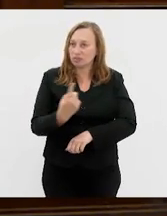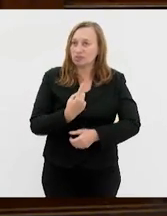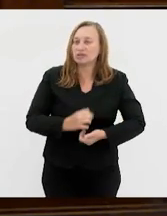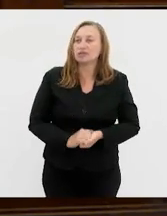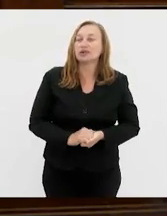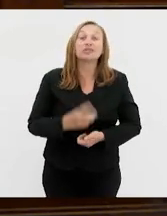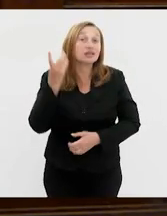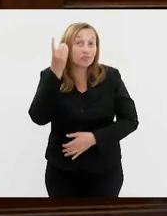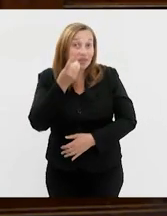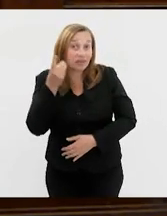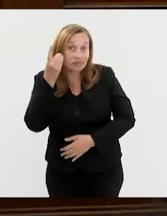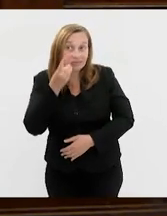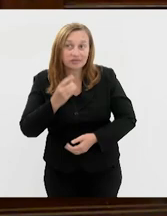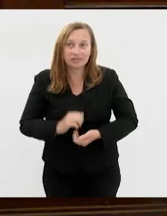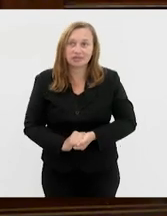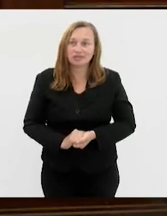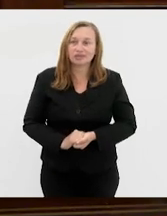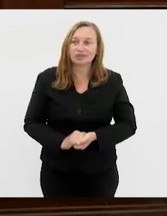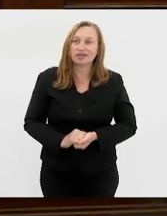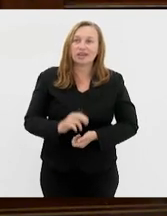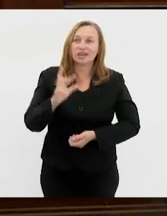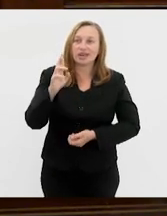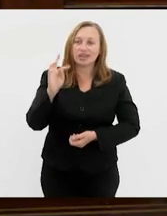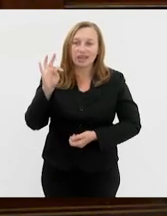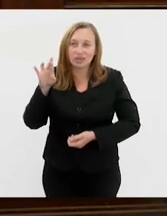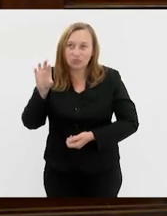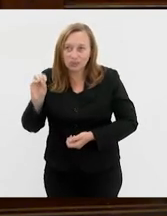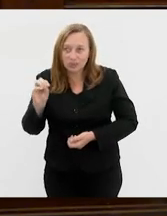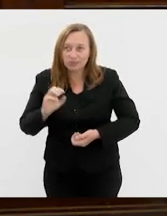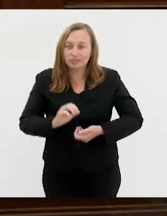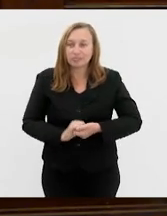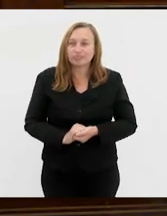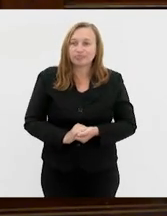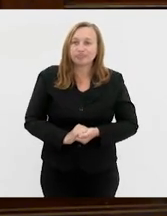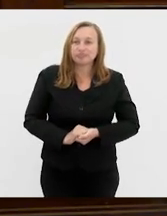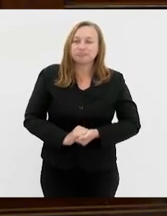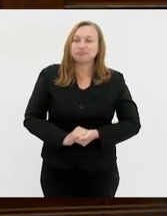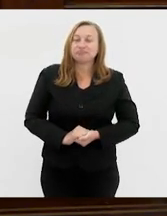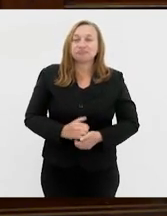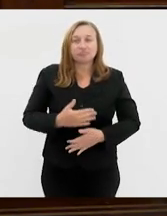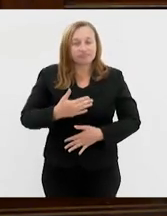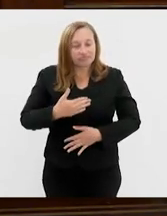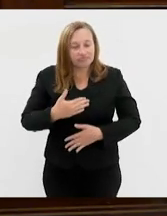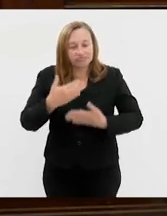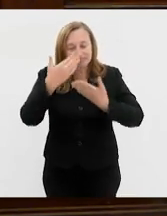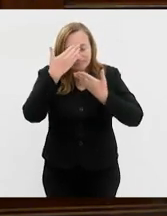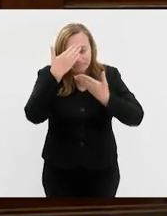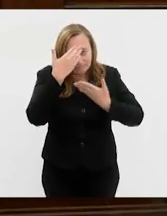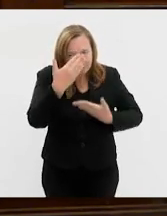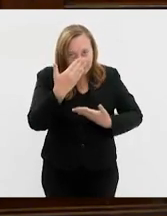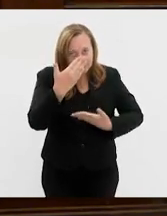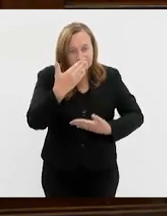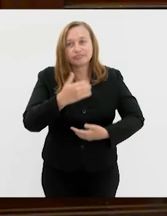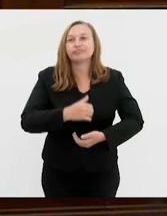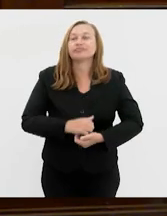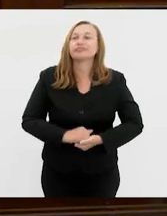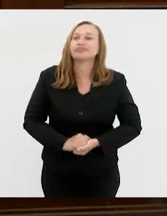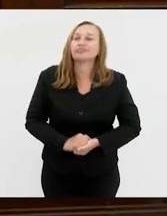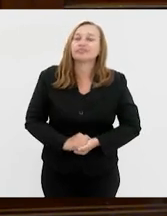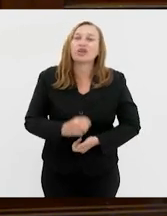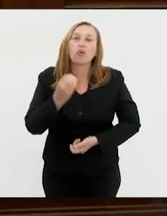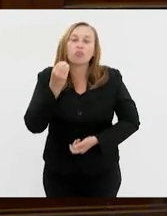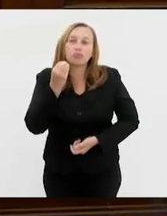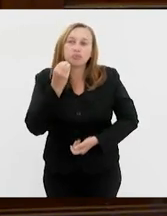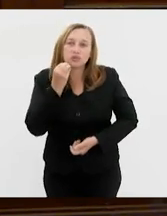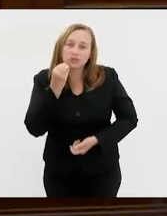Deputado Renato Miranda, eu quero te agradecer por essa